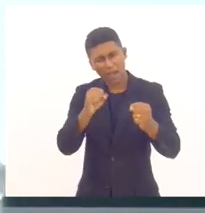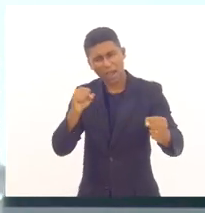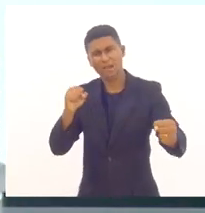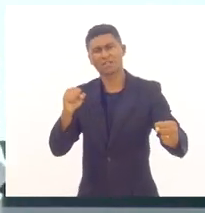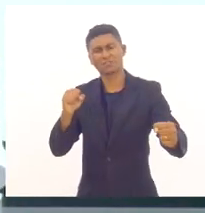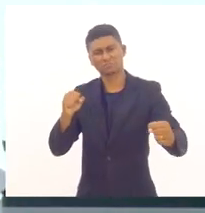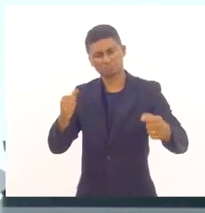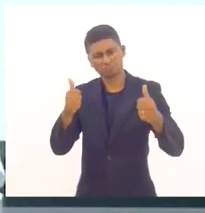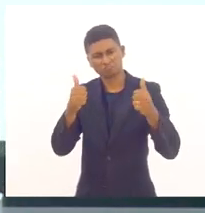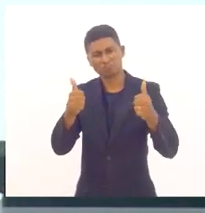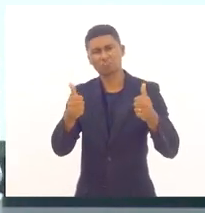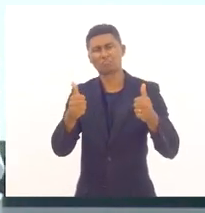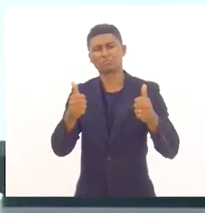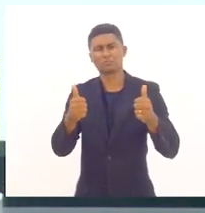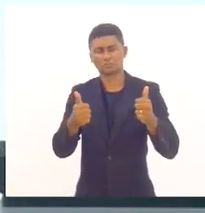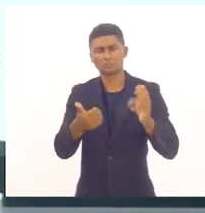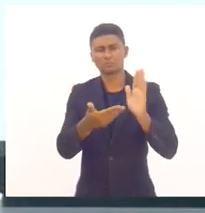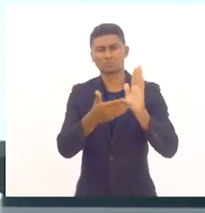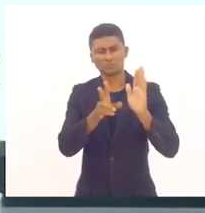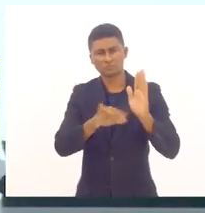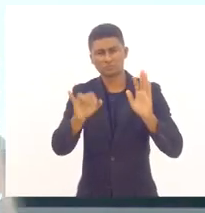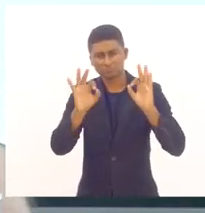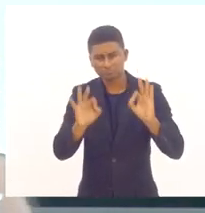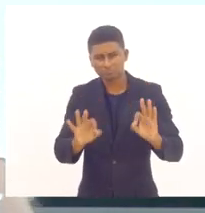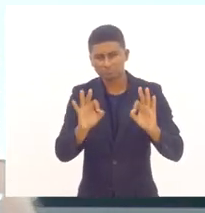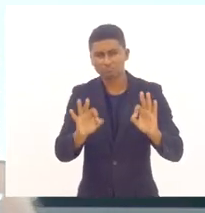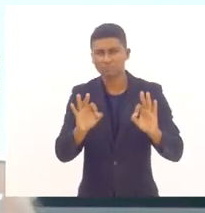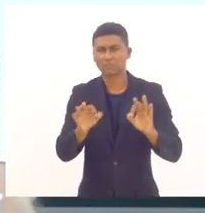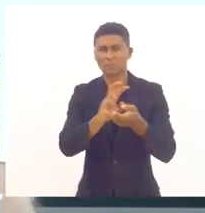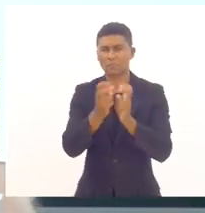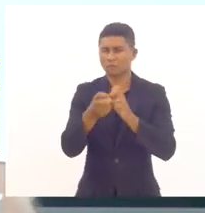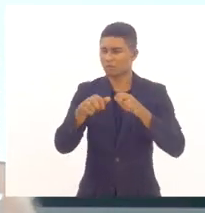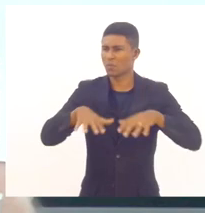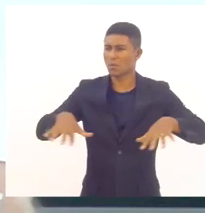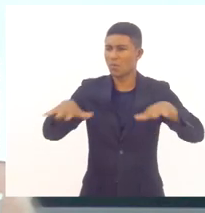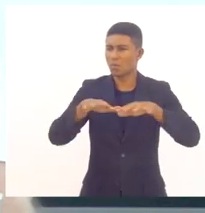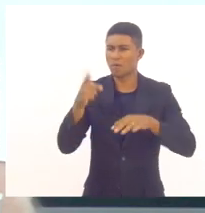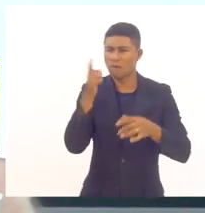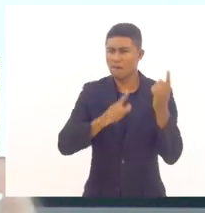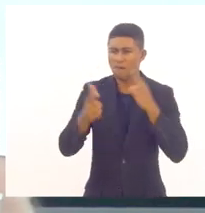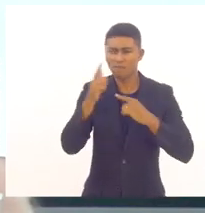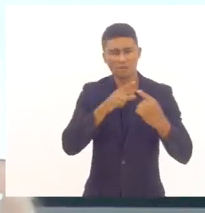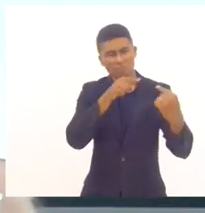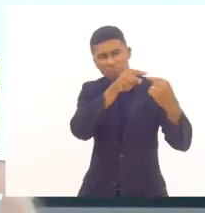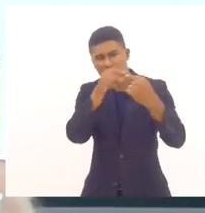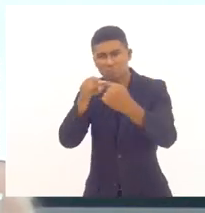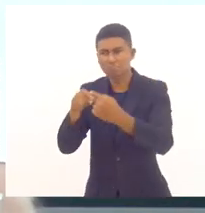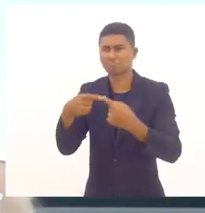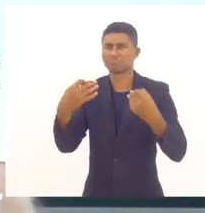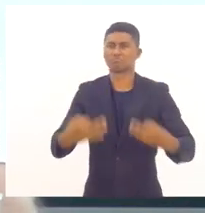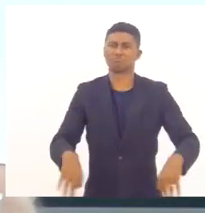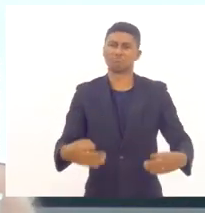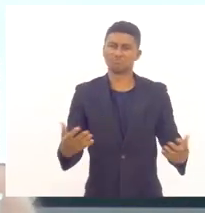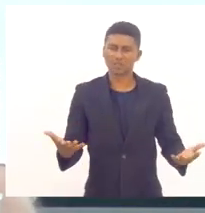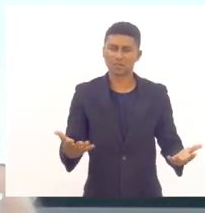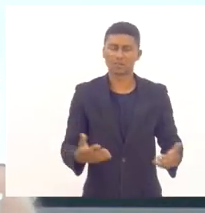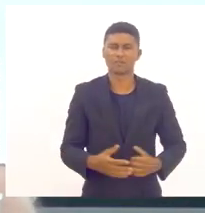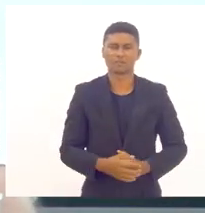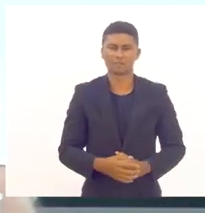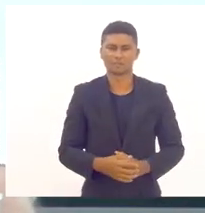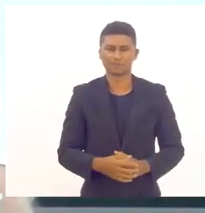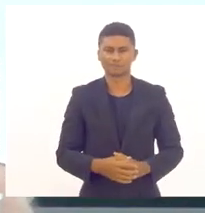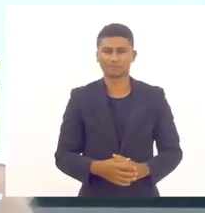bem elaborado, que atua e vai atender todas as partes da capoeira. Então não dá para entrar nessa linha,